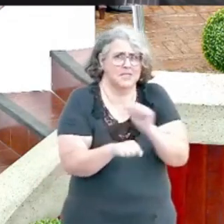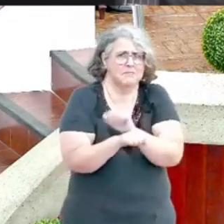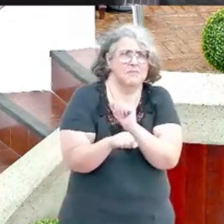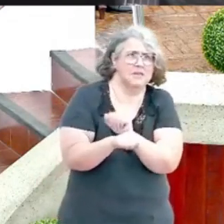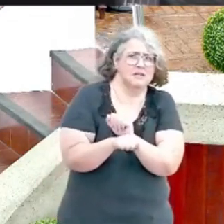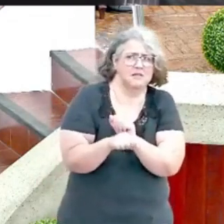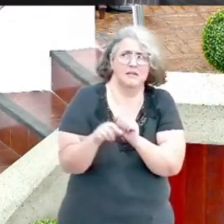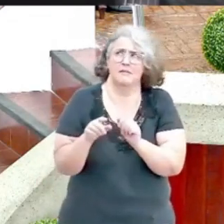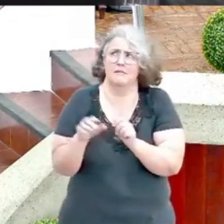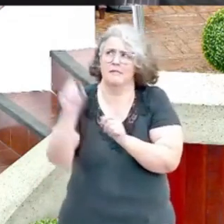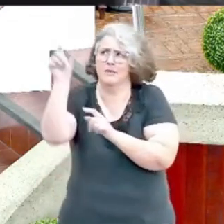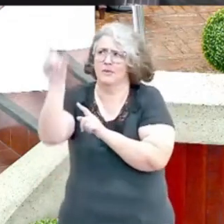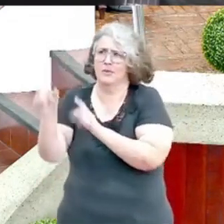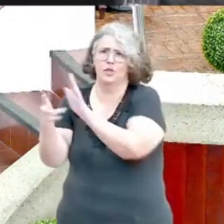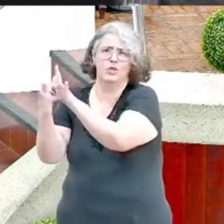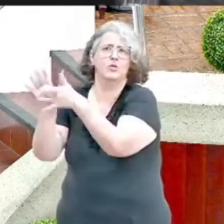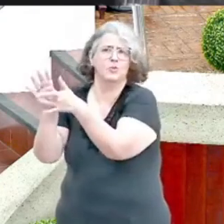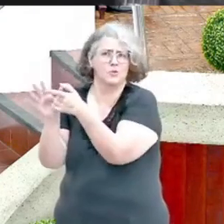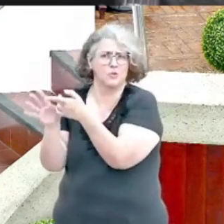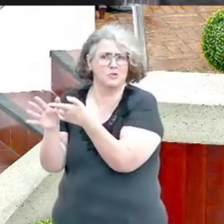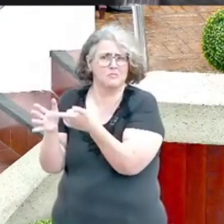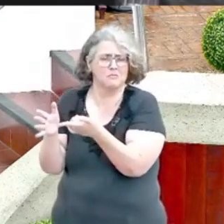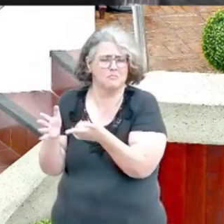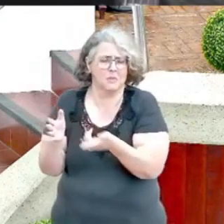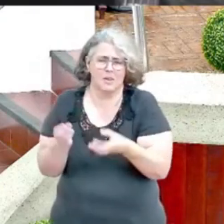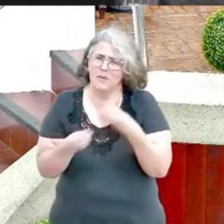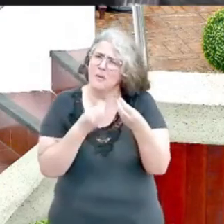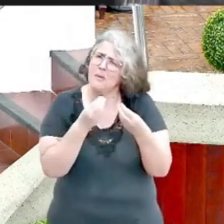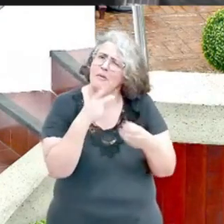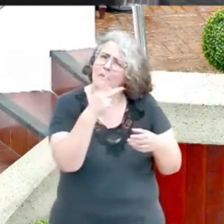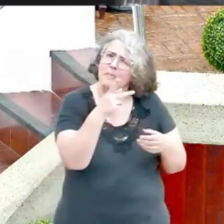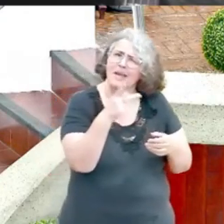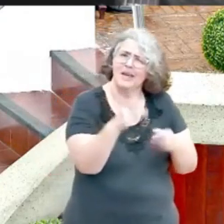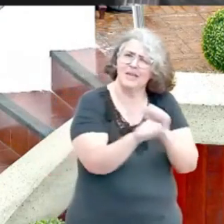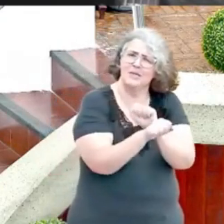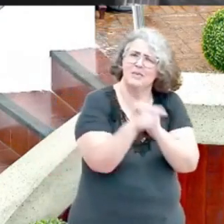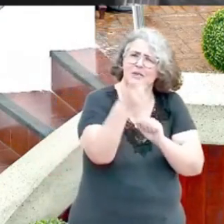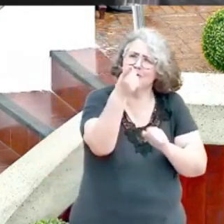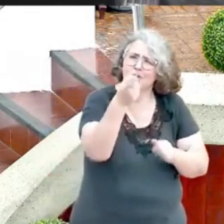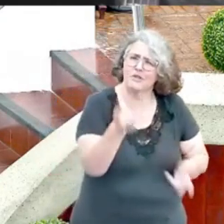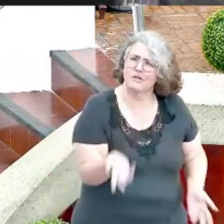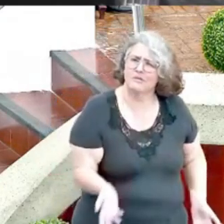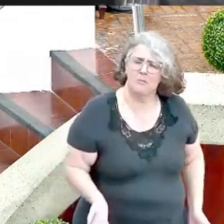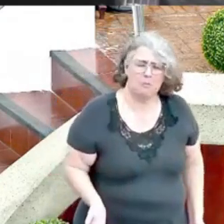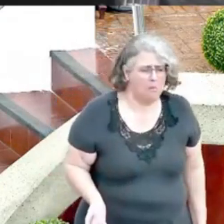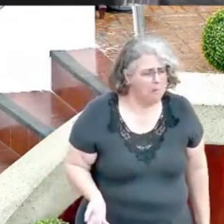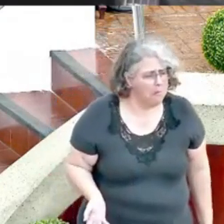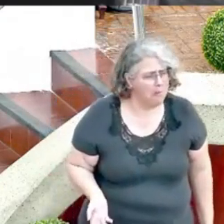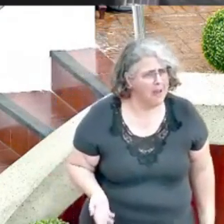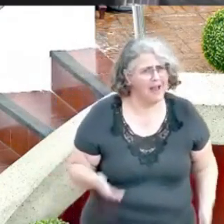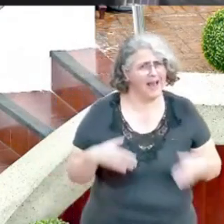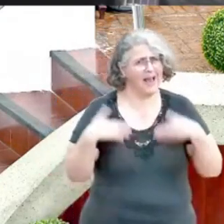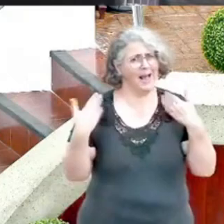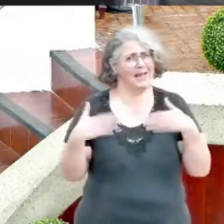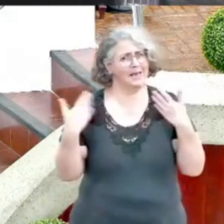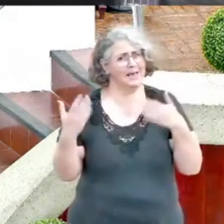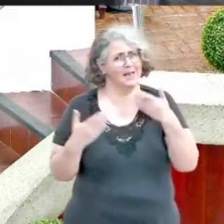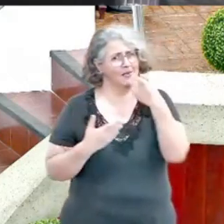dizendo, a minha esperança são vocês. Ele fala que a minha alegria